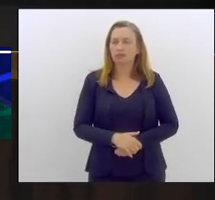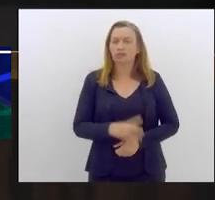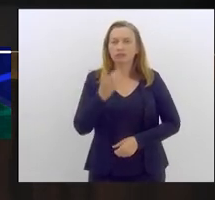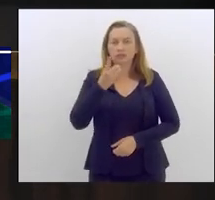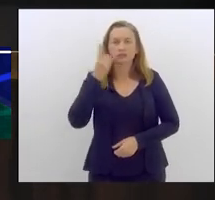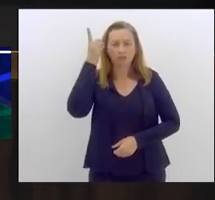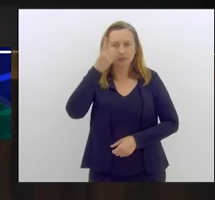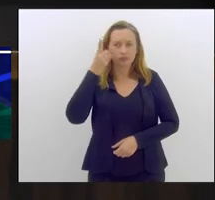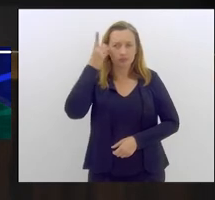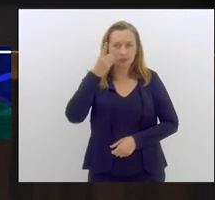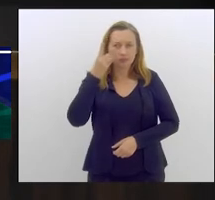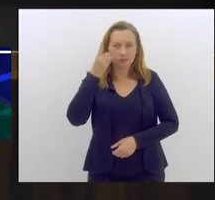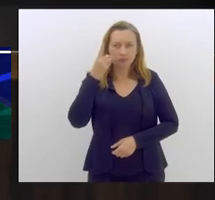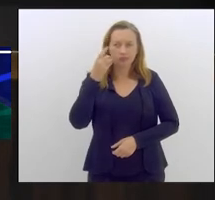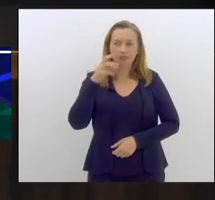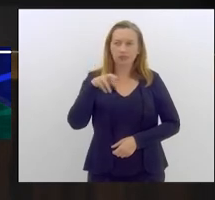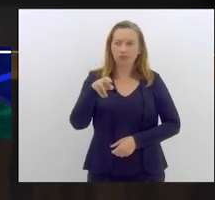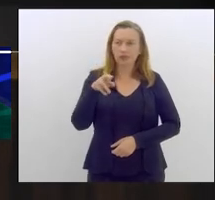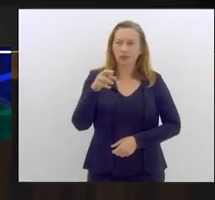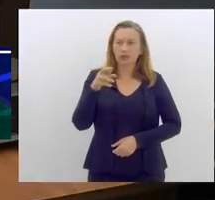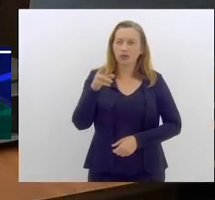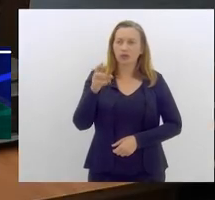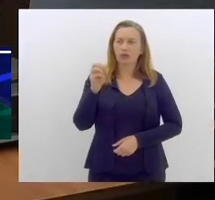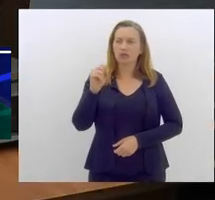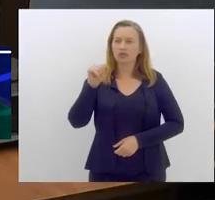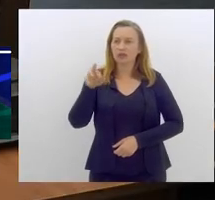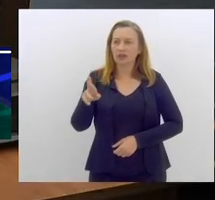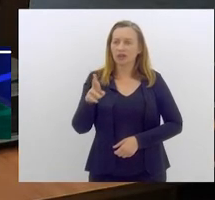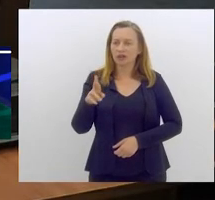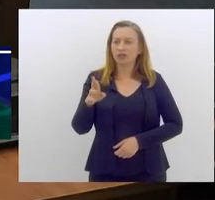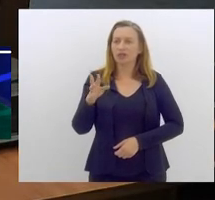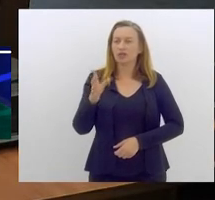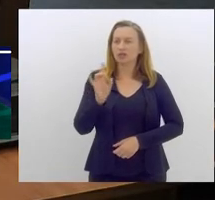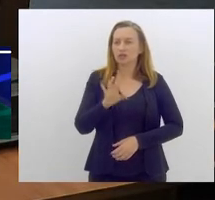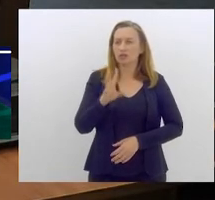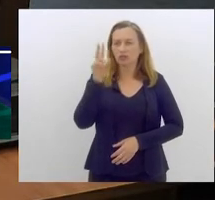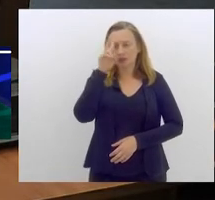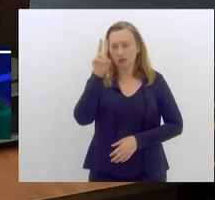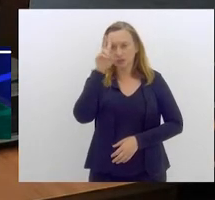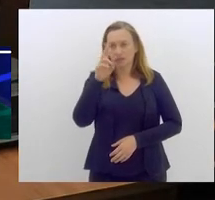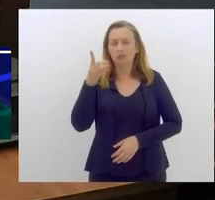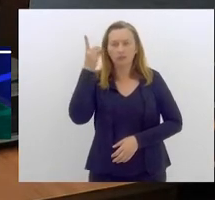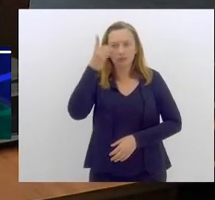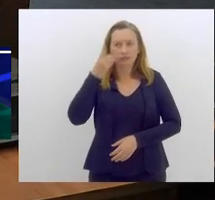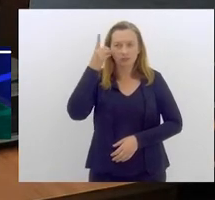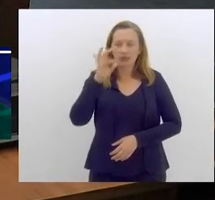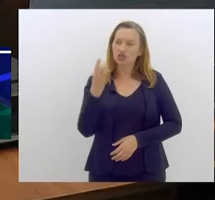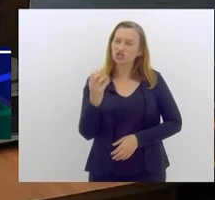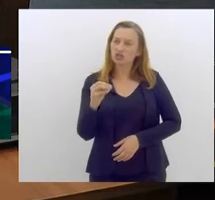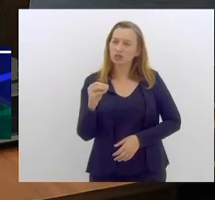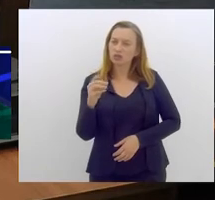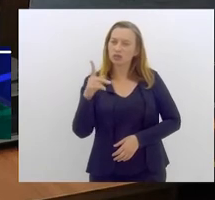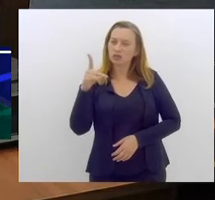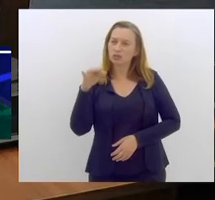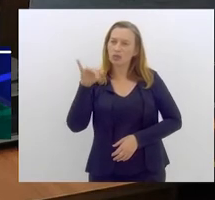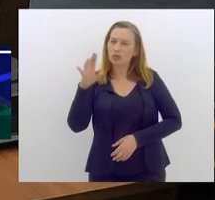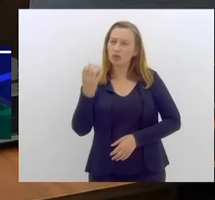deputado Rosenberg Reis. Presidente, só para lhe lembrar que o deputado Tiago Pampolha, ele agora é um